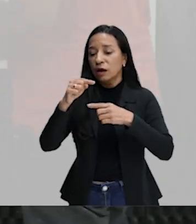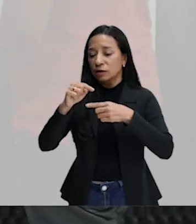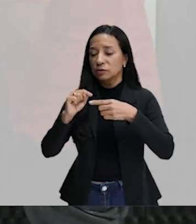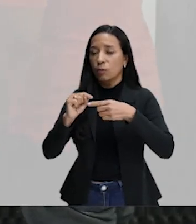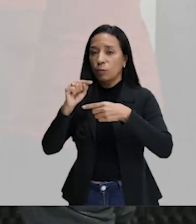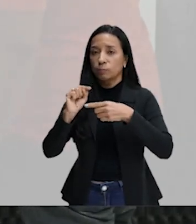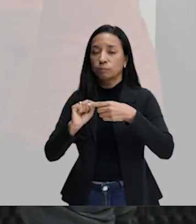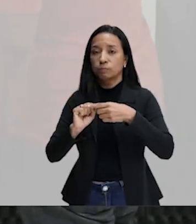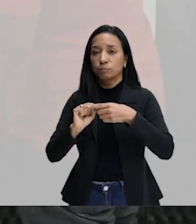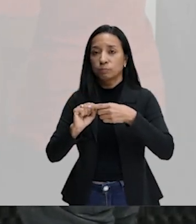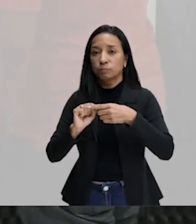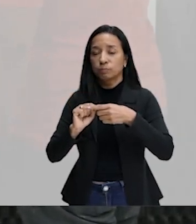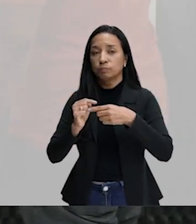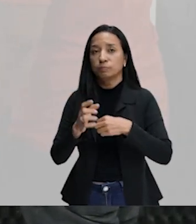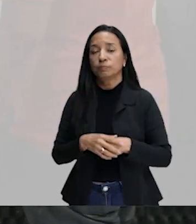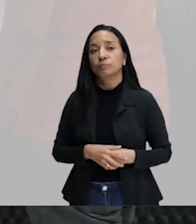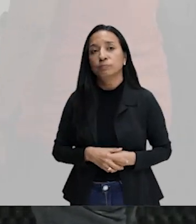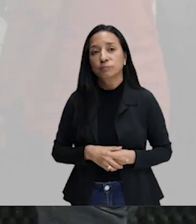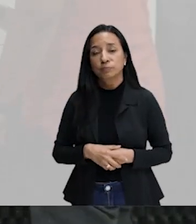causa desse